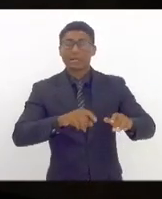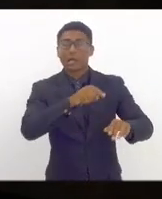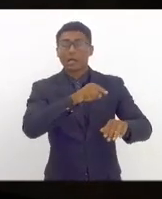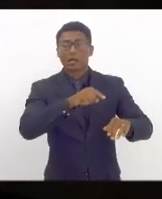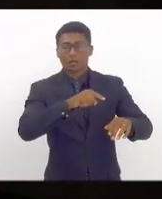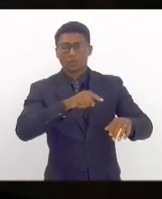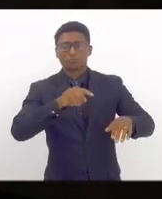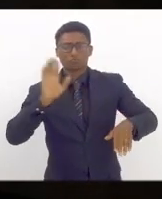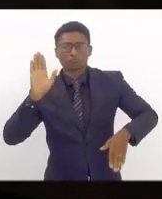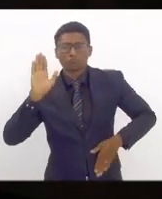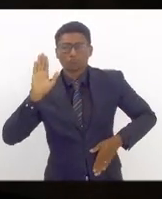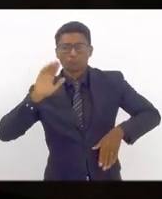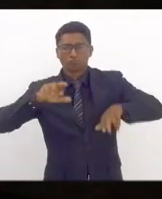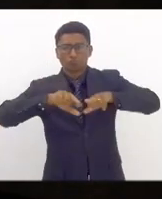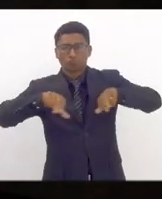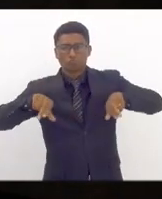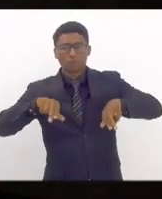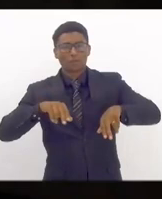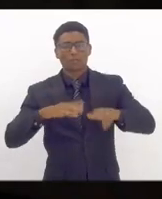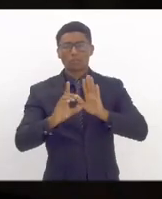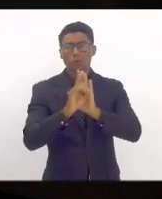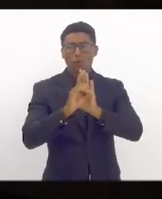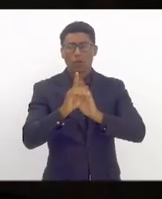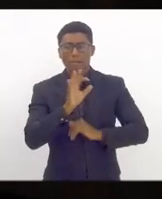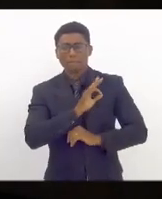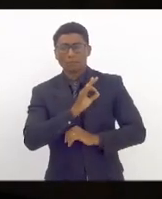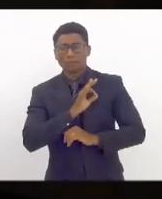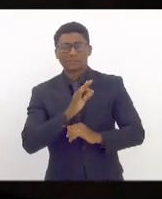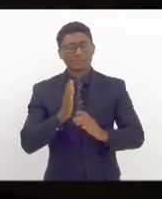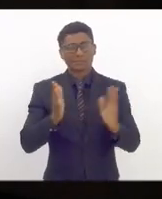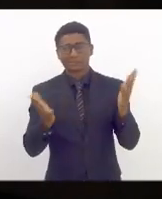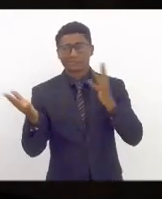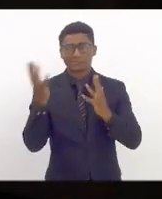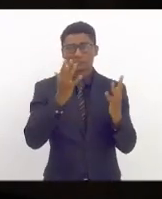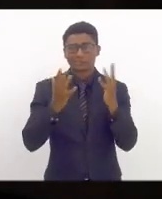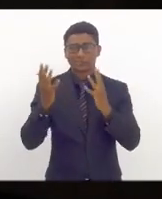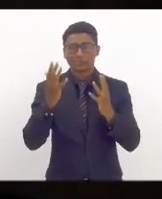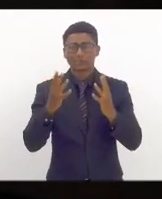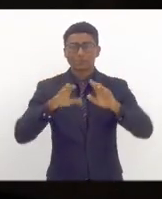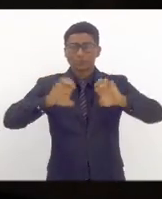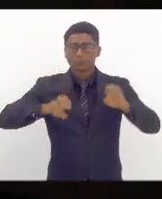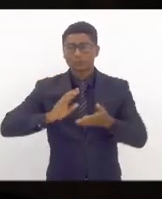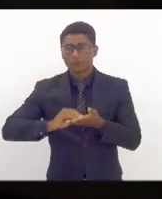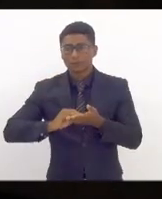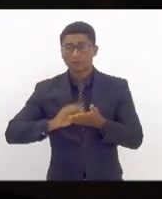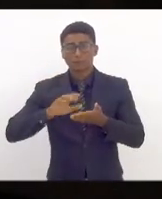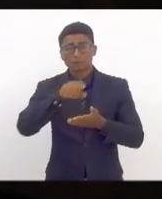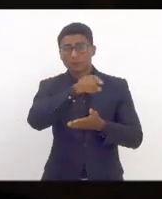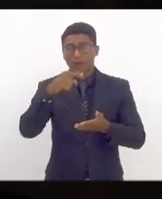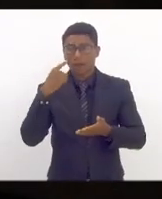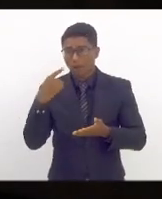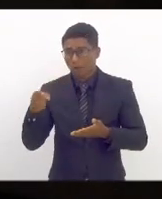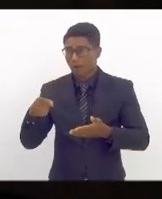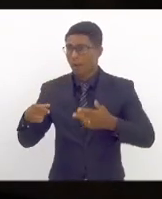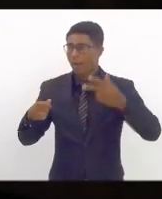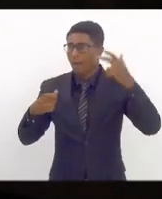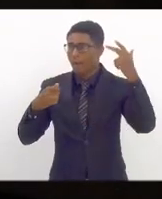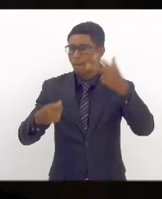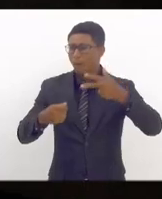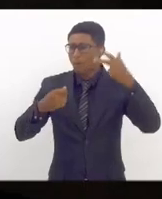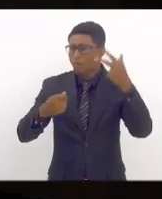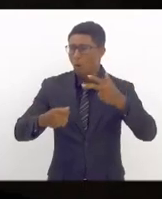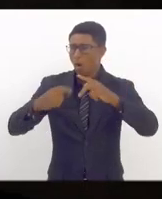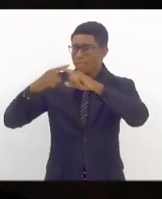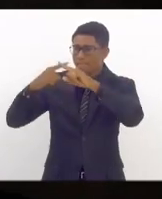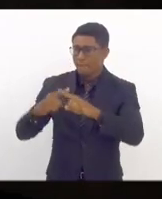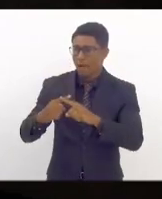mundo das drogas sofrendo repressão policial desemprego falta de estrutura e vem dentro das batalhas de rima Uma nova oportunidade de falar sobre